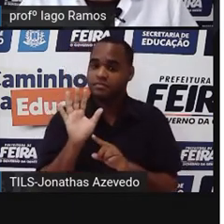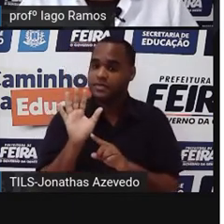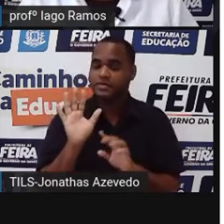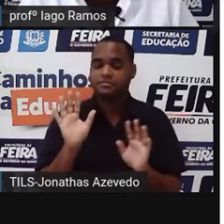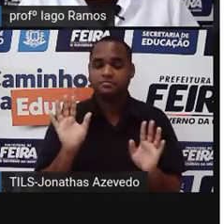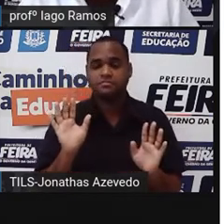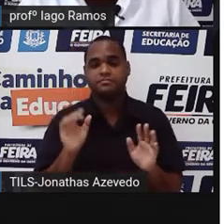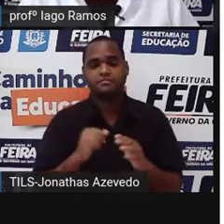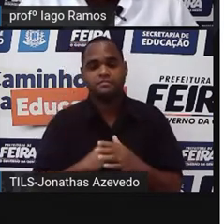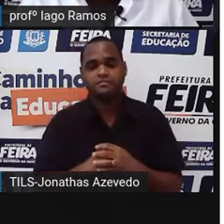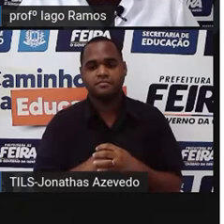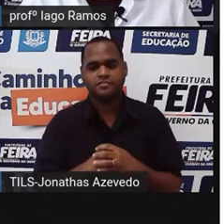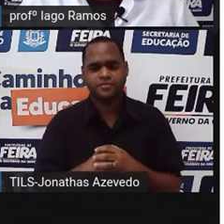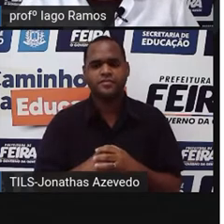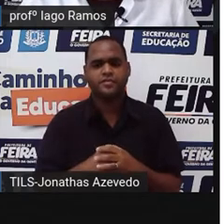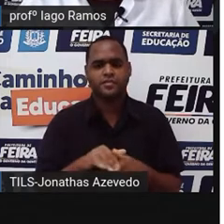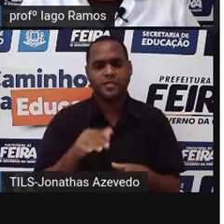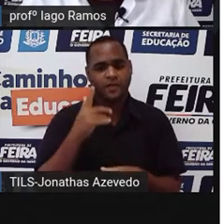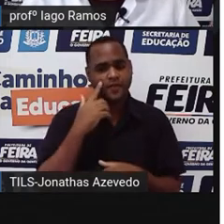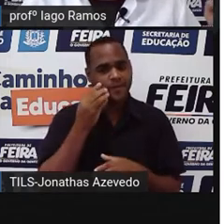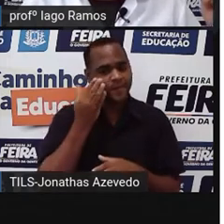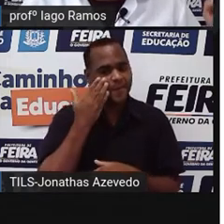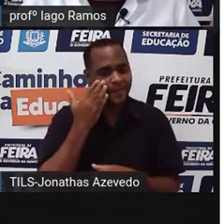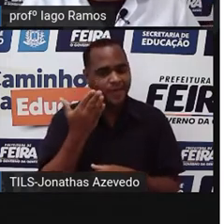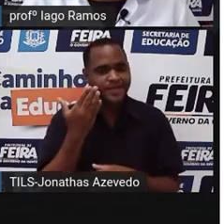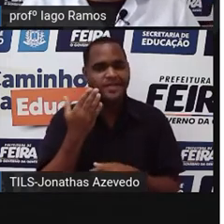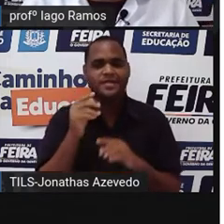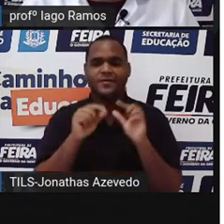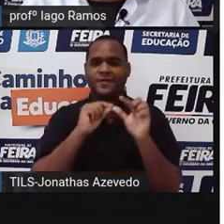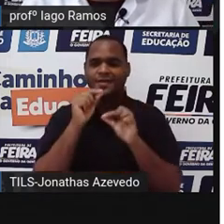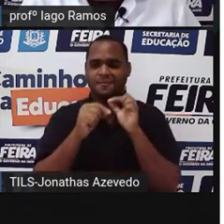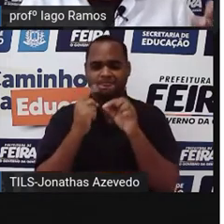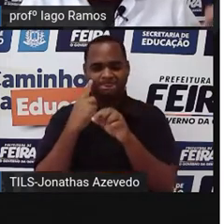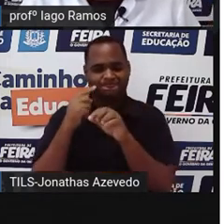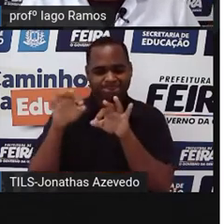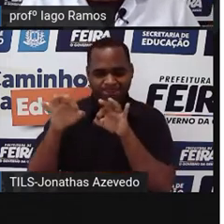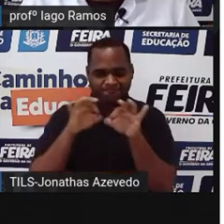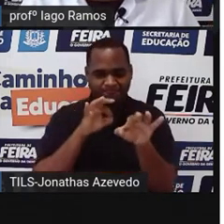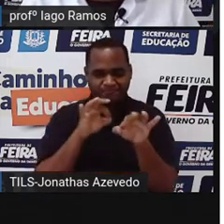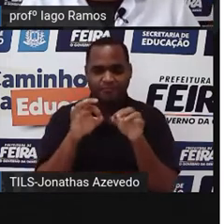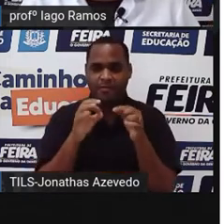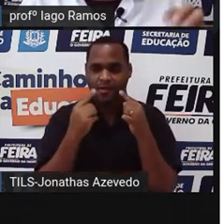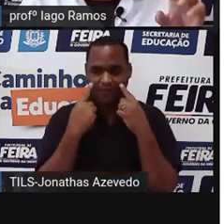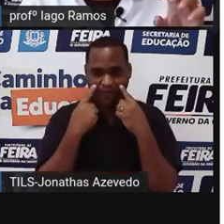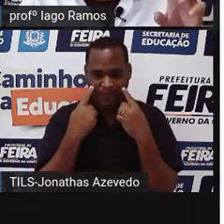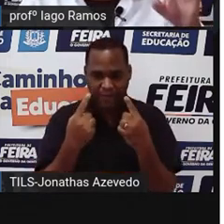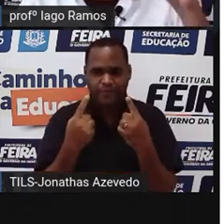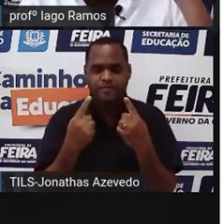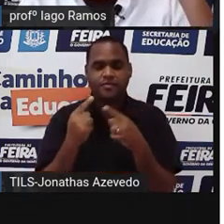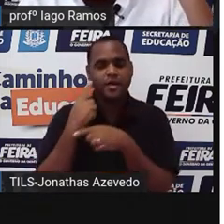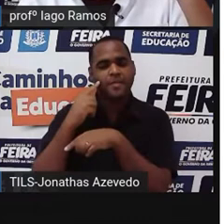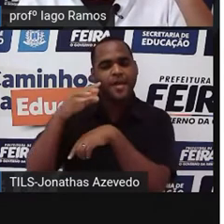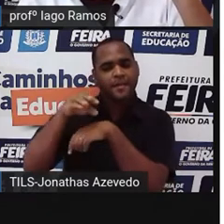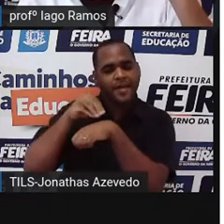Mas, né? Deixa eu te mostrar essa construção aqui, ó. Veja que se a gente